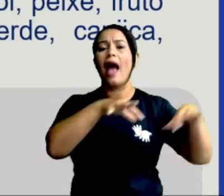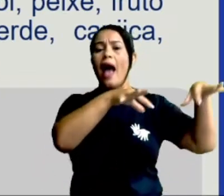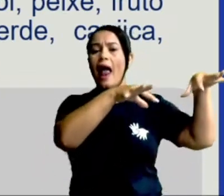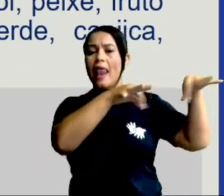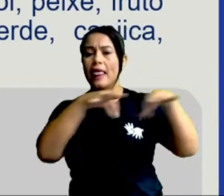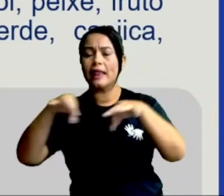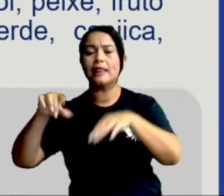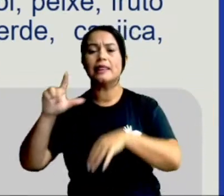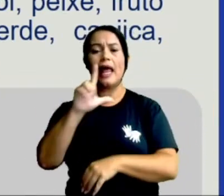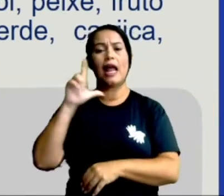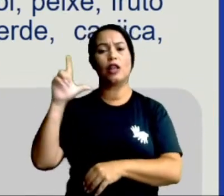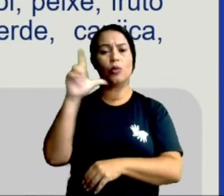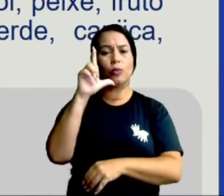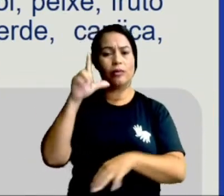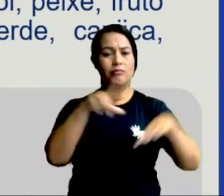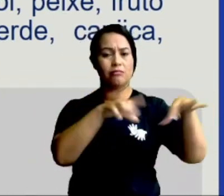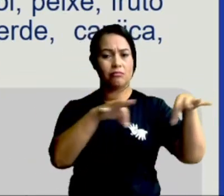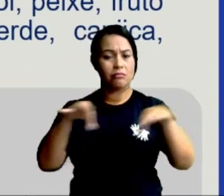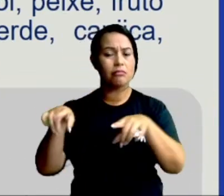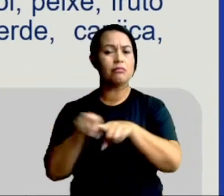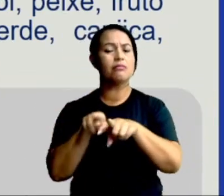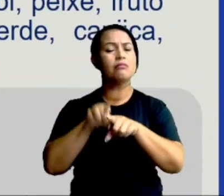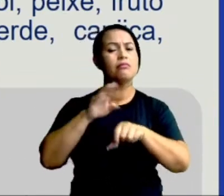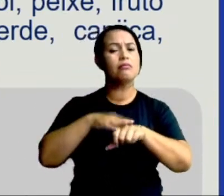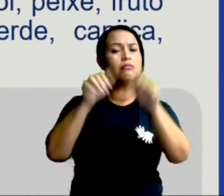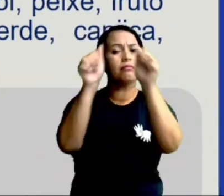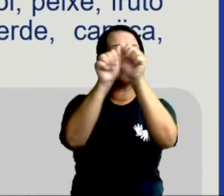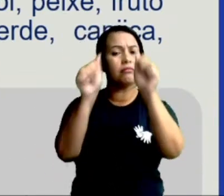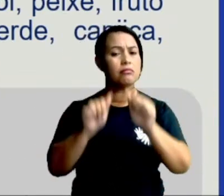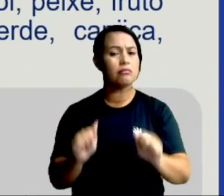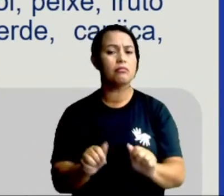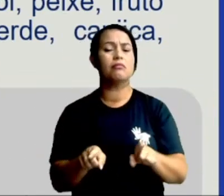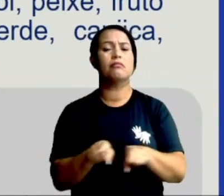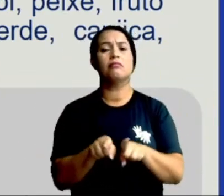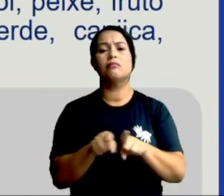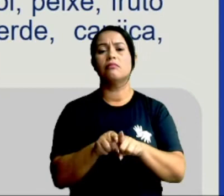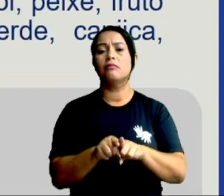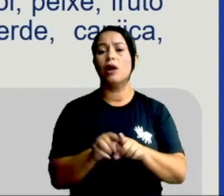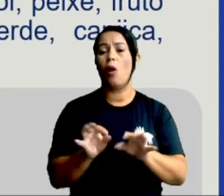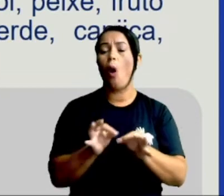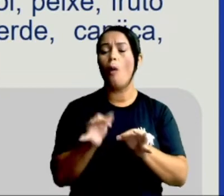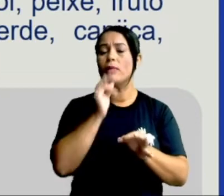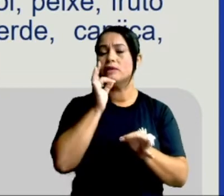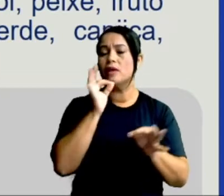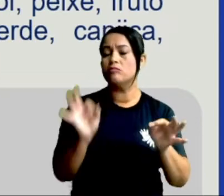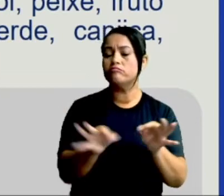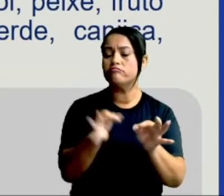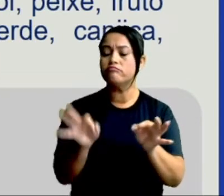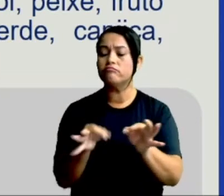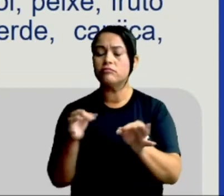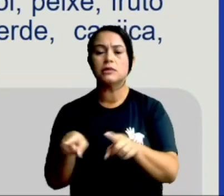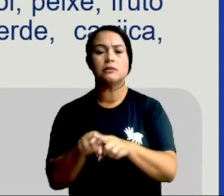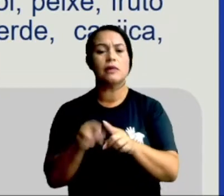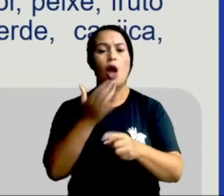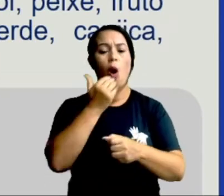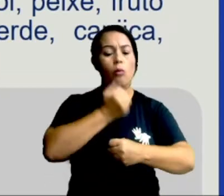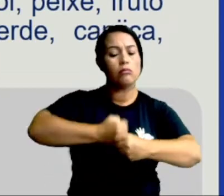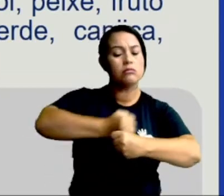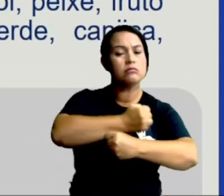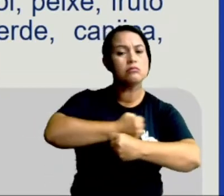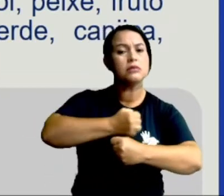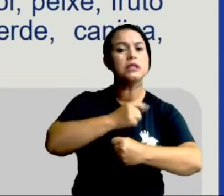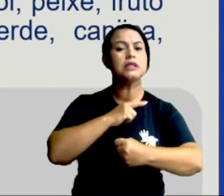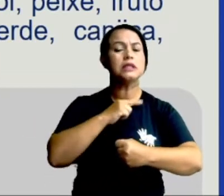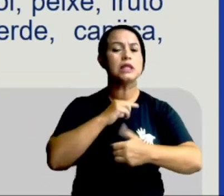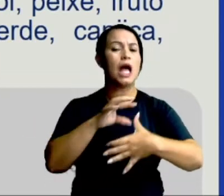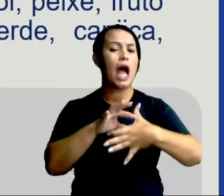cultura nordestina. O artesanato é representado pelos trabalhos de renda. Os pratos típicos são